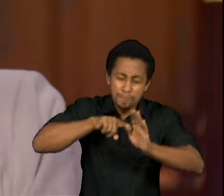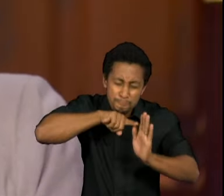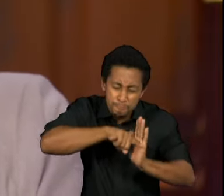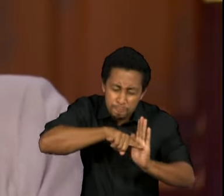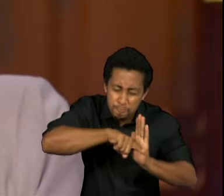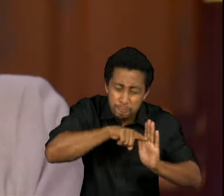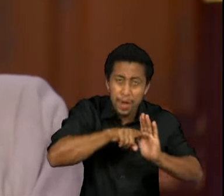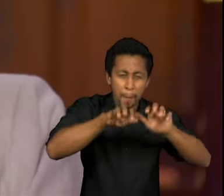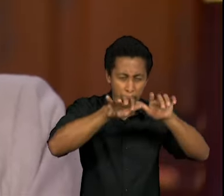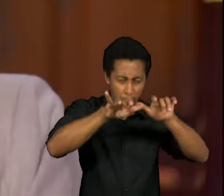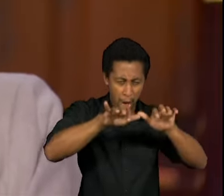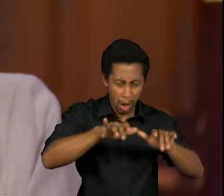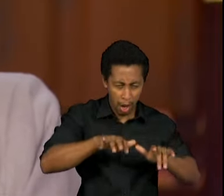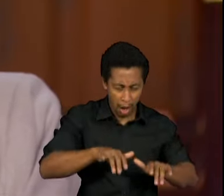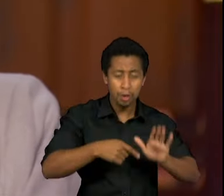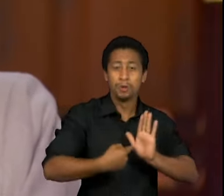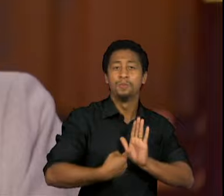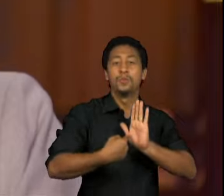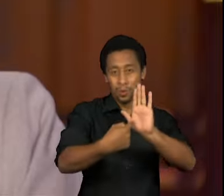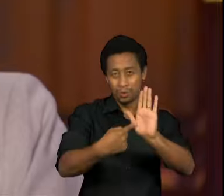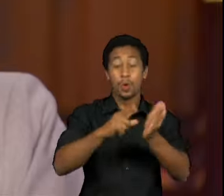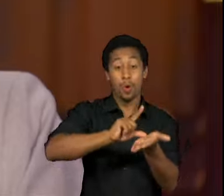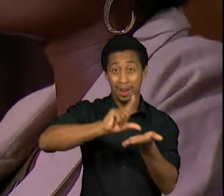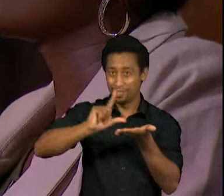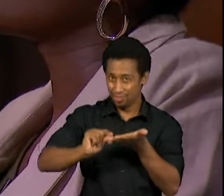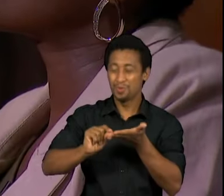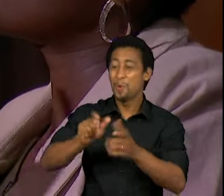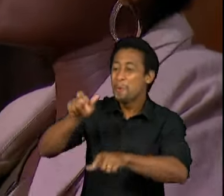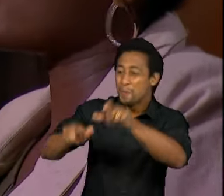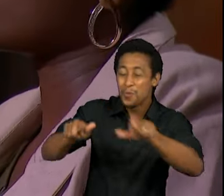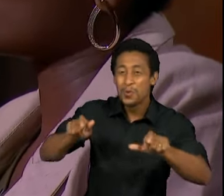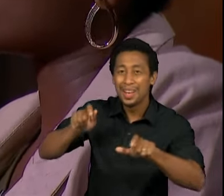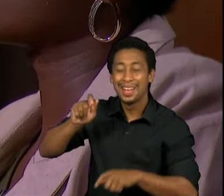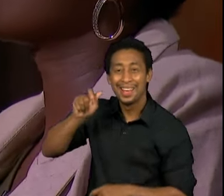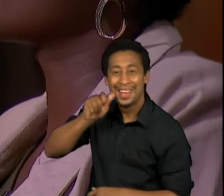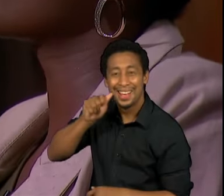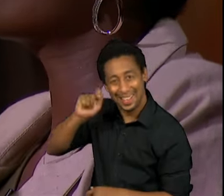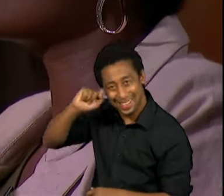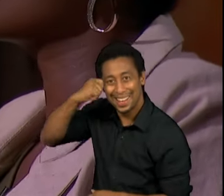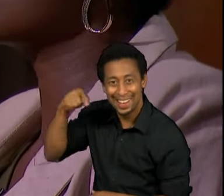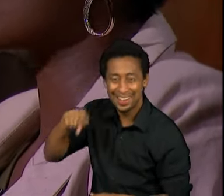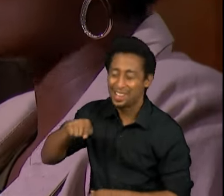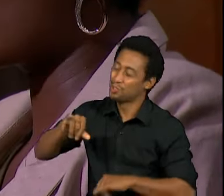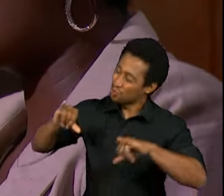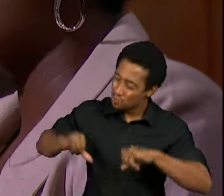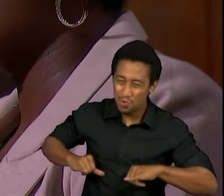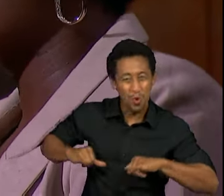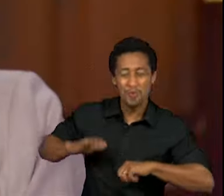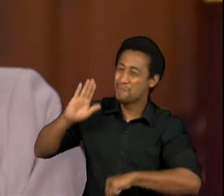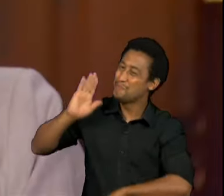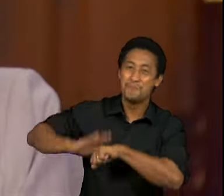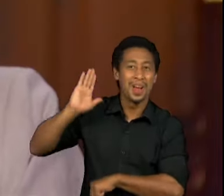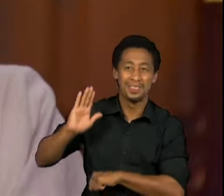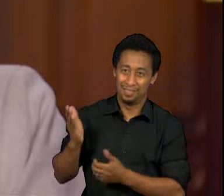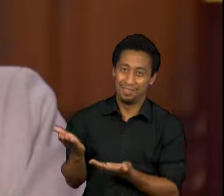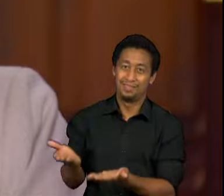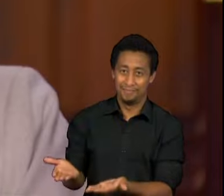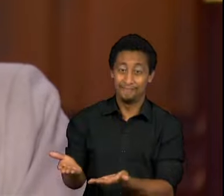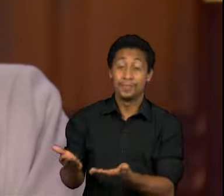pesquisa dele as mulheres negras são os maiores alvos discurso de ódio nas redes sociais uma pesquisa da energia também acho que é importante a gente procurar Claro